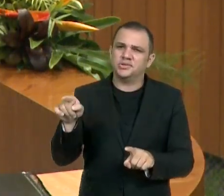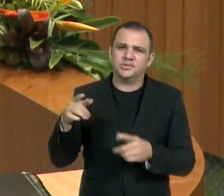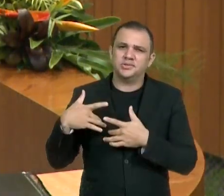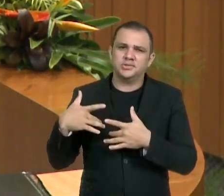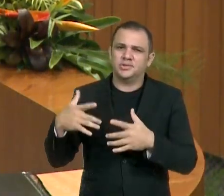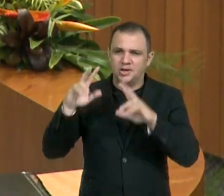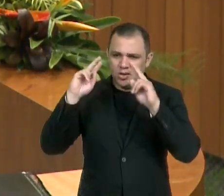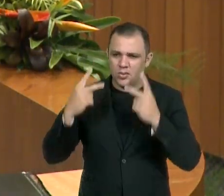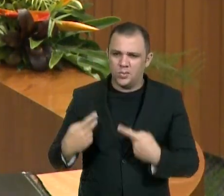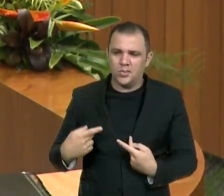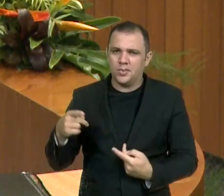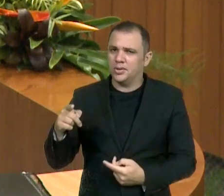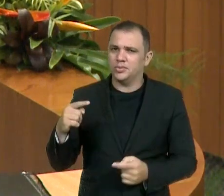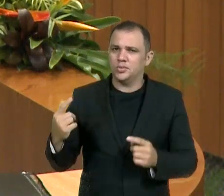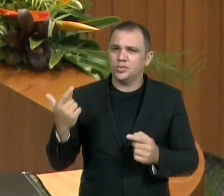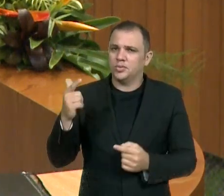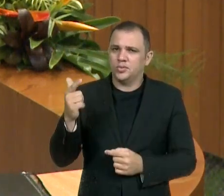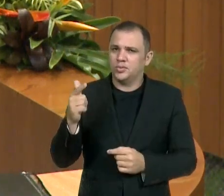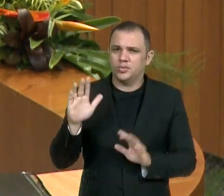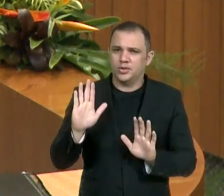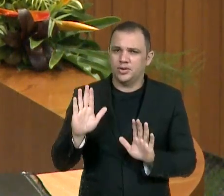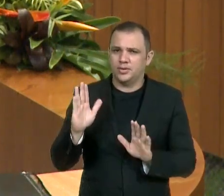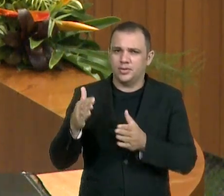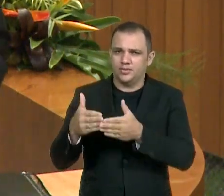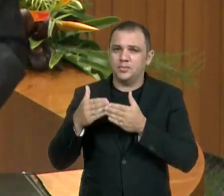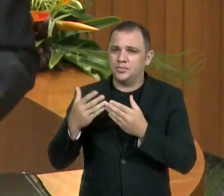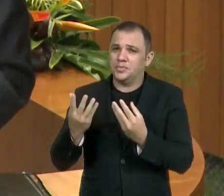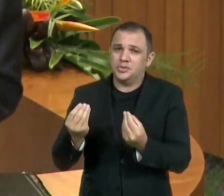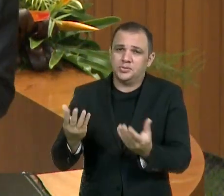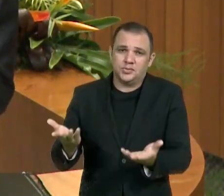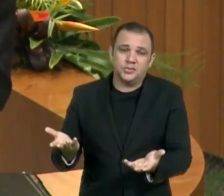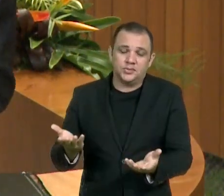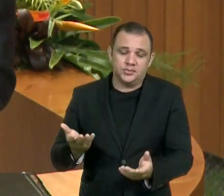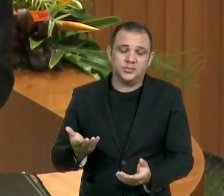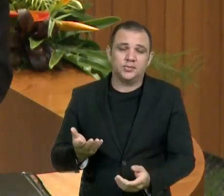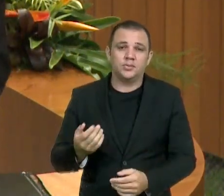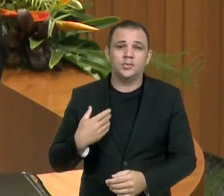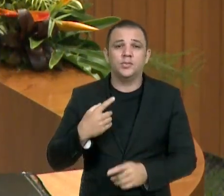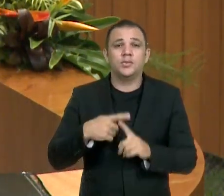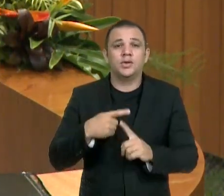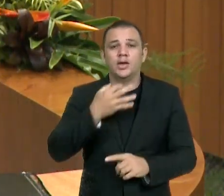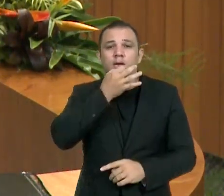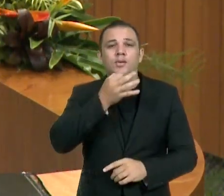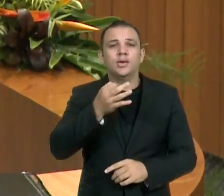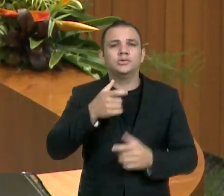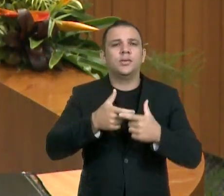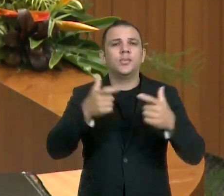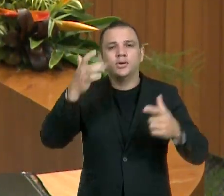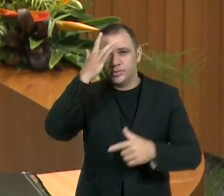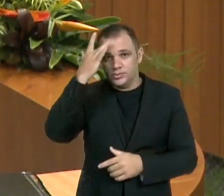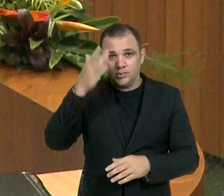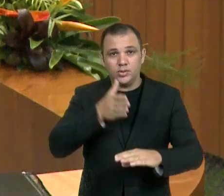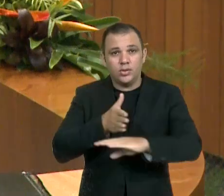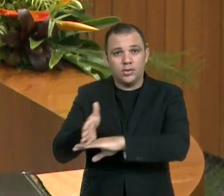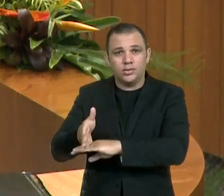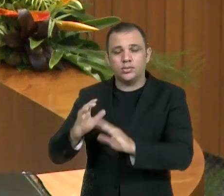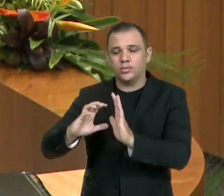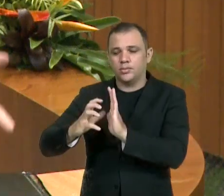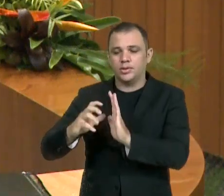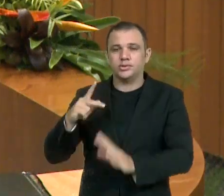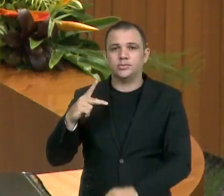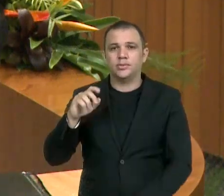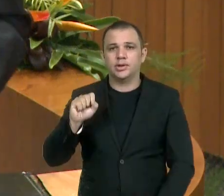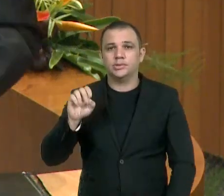das vezes esse pessoal que está hoje no PSB, que saiu do PCdoB, que conseguiu radicalizar ainda